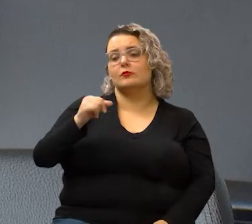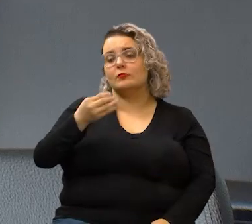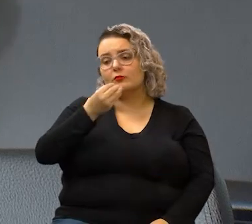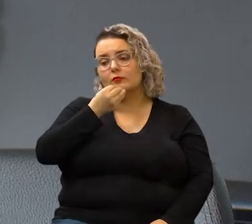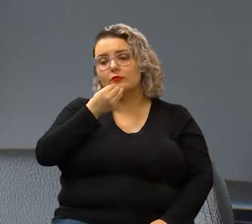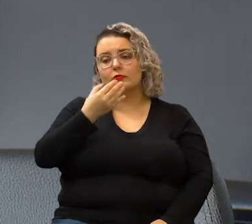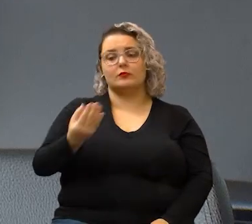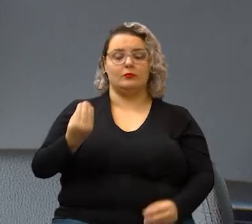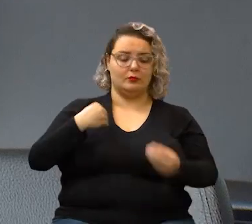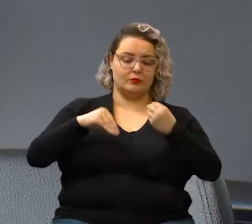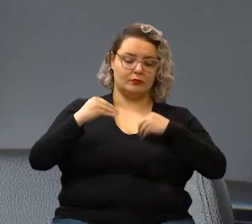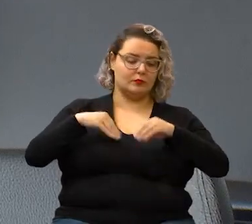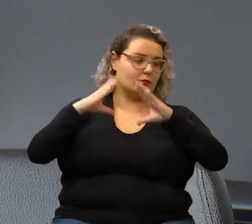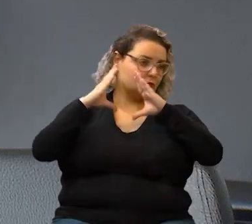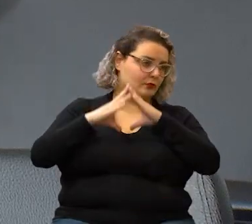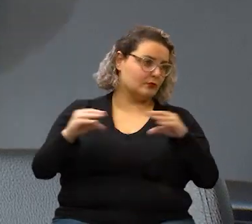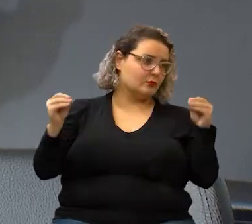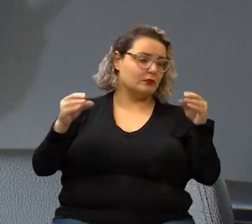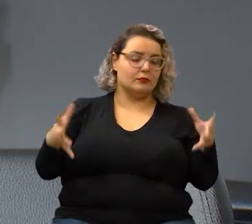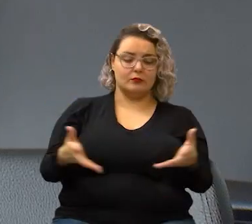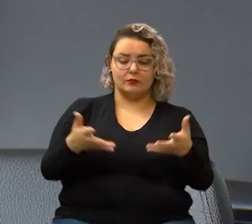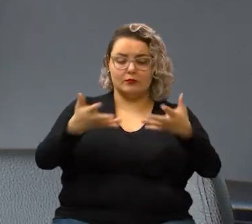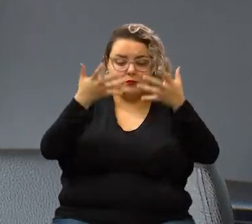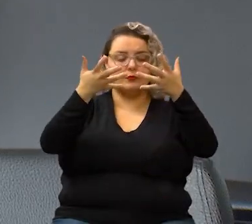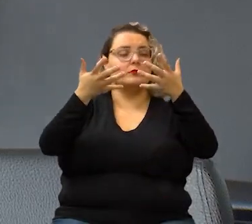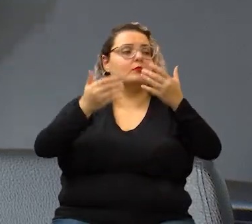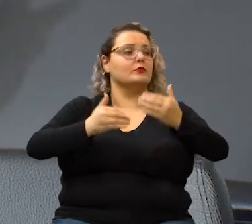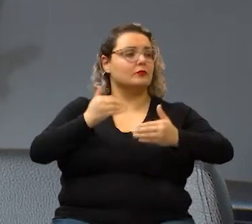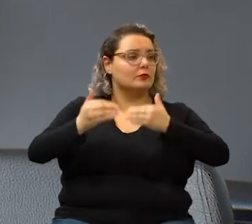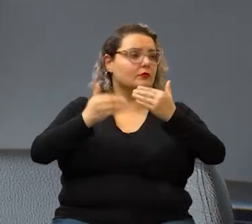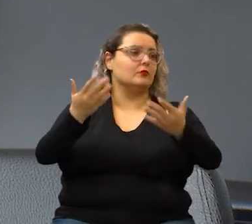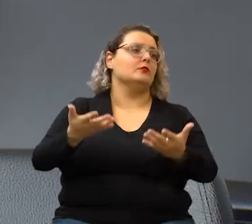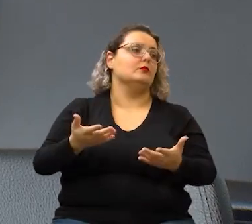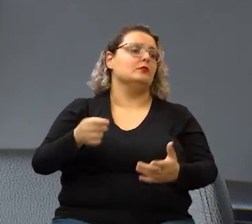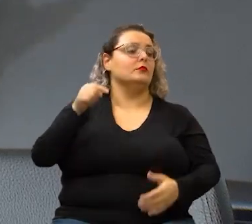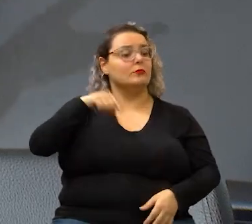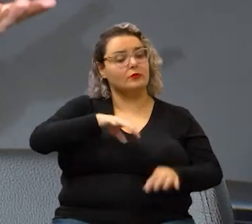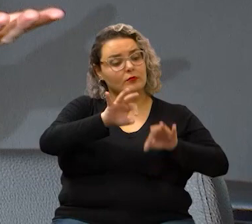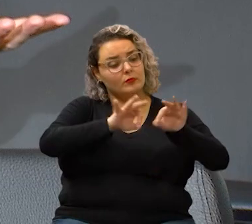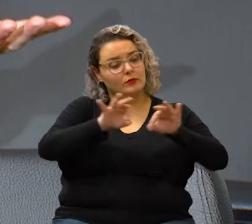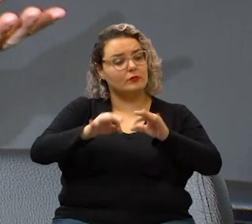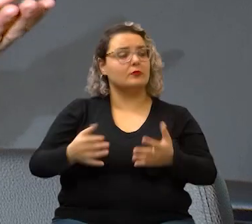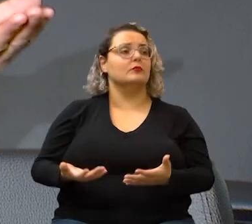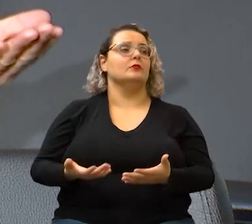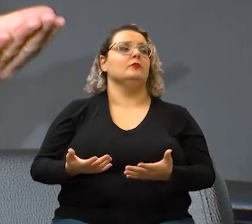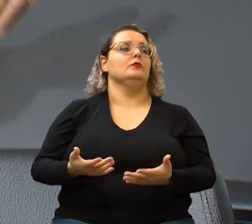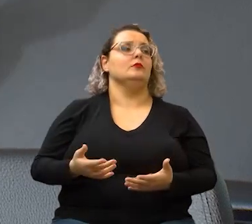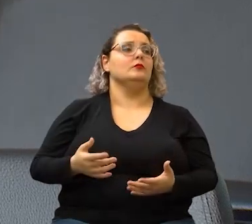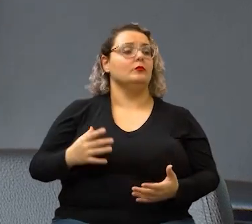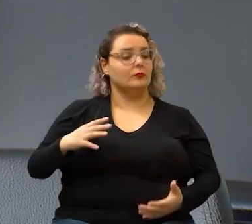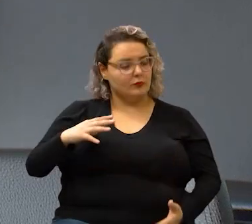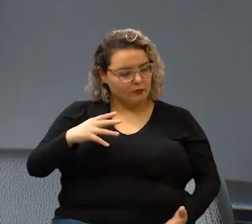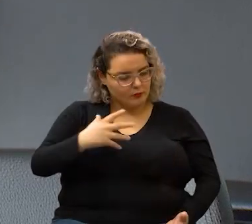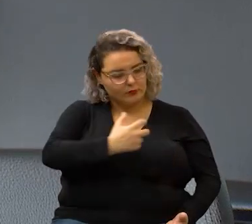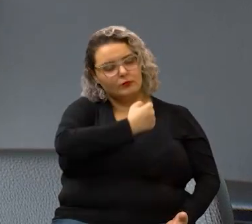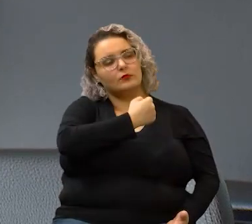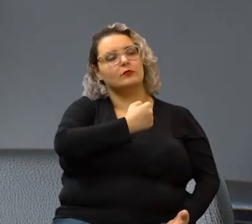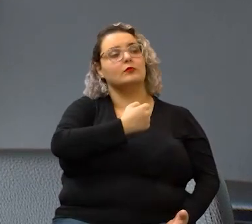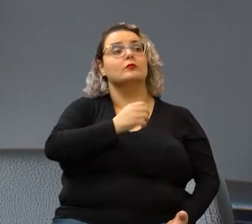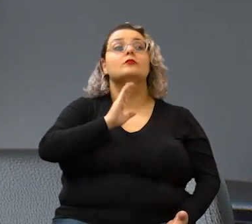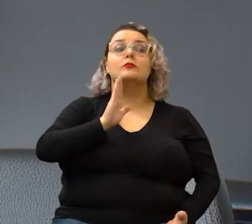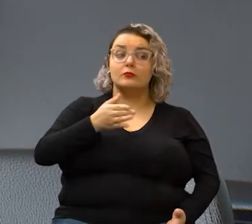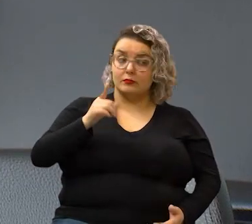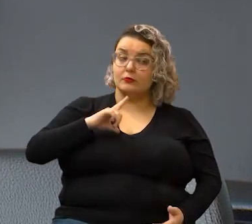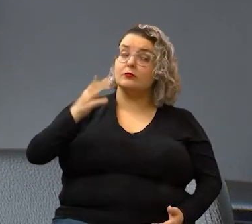mais oportunidade, tira a depressão da pessoa, estimula. Então, esse projeto, eu estou resgatando